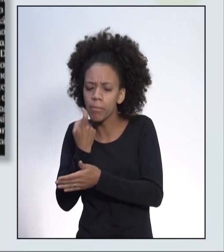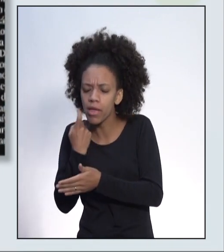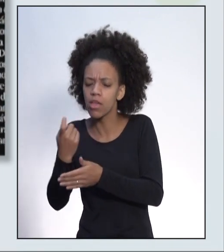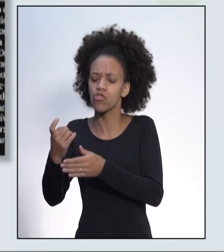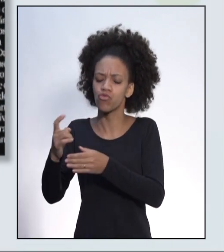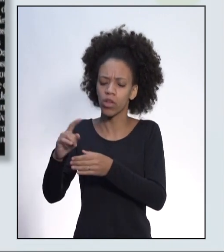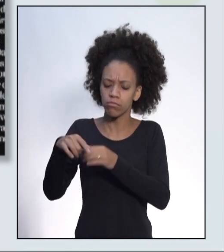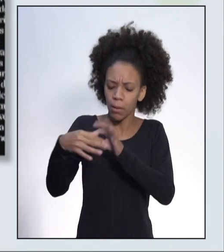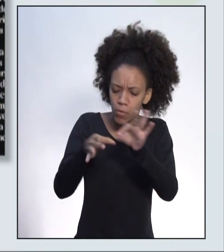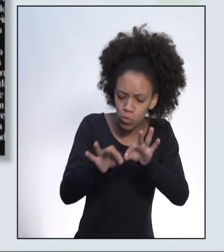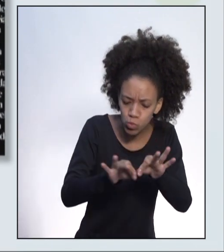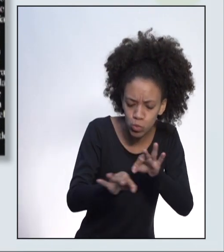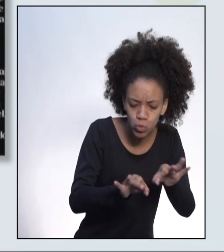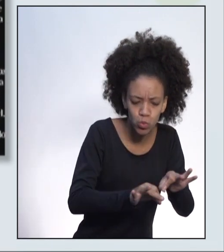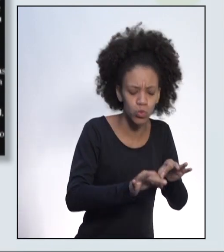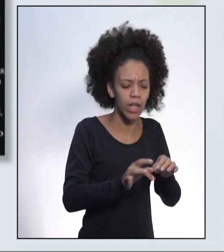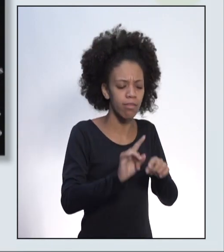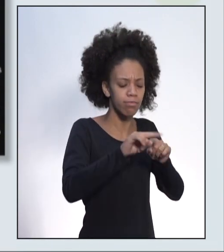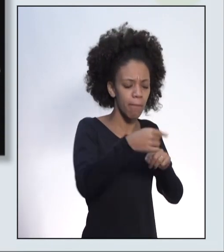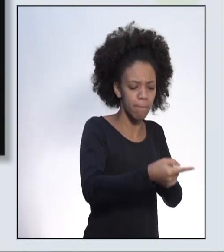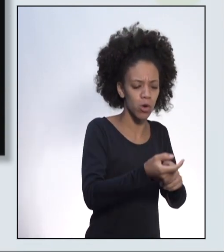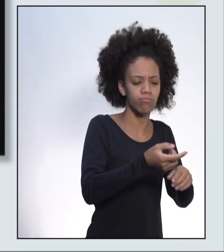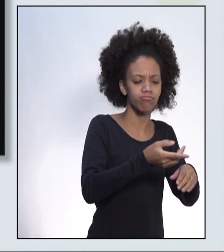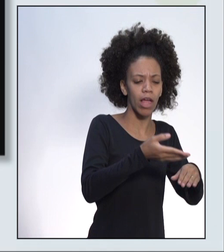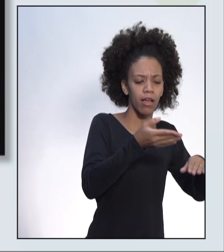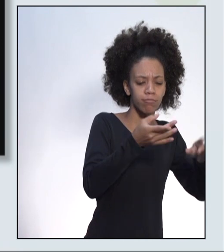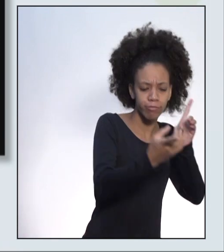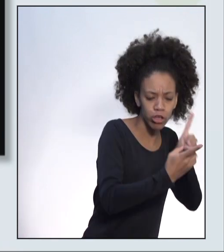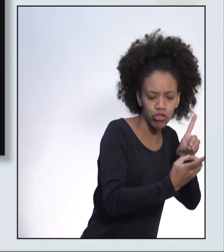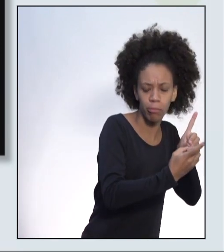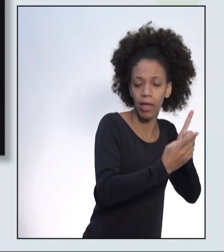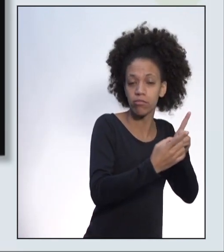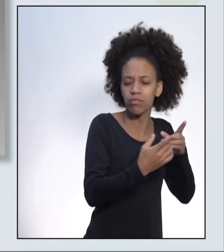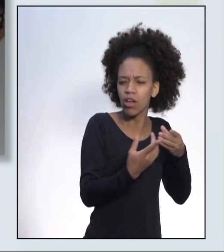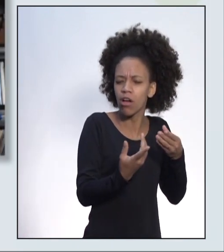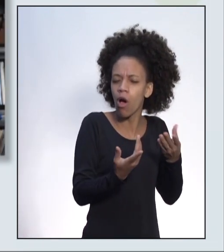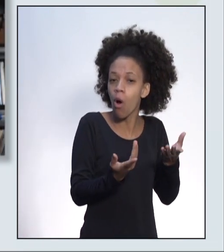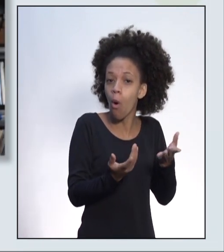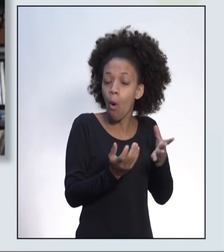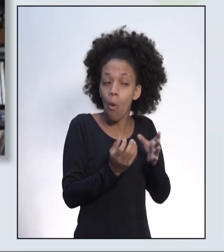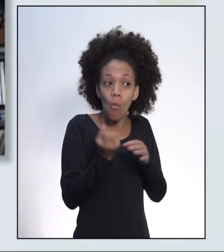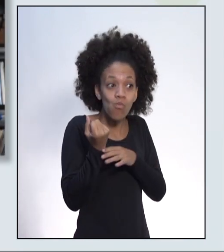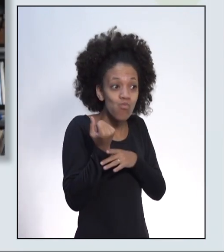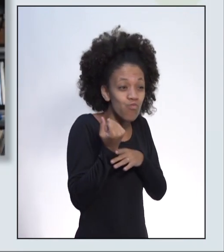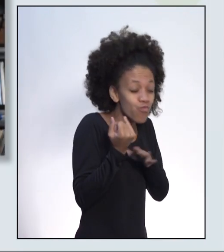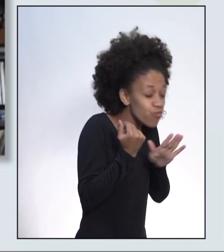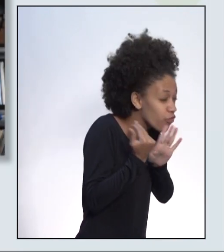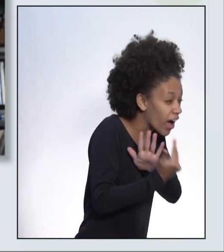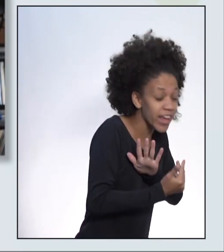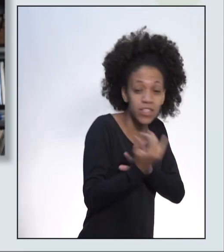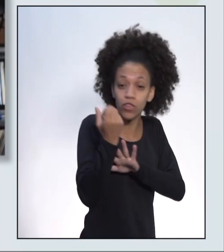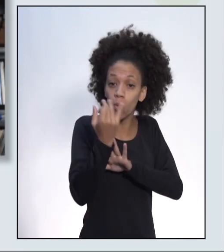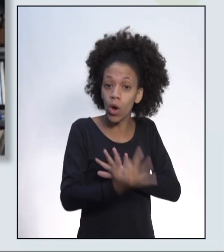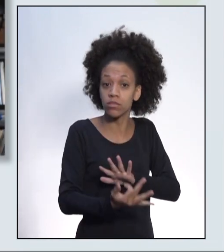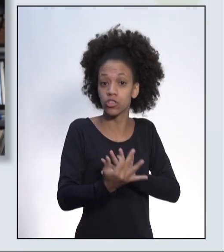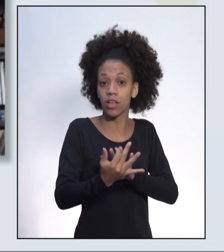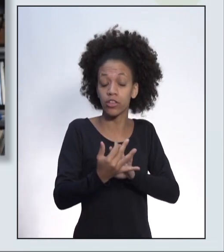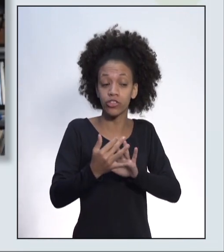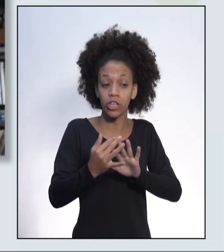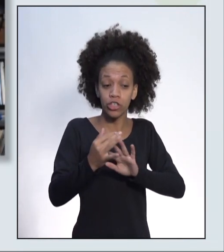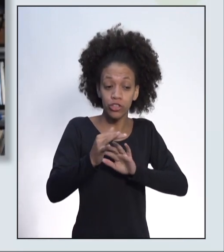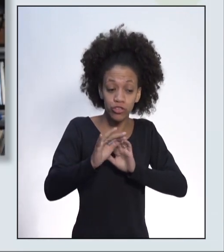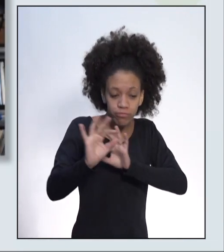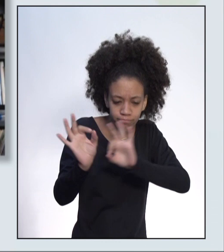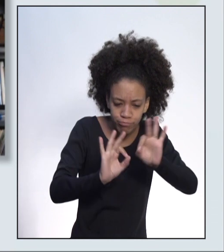último cliente vai embora e eles ainda limpam o restaurante. A gente não tem ideia de quanta coisa que acontece ali para a gente poder ter aquela